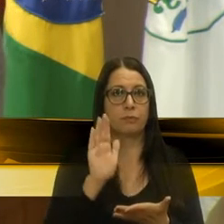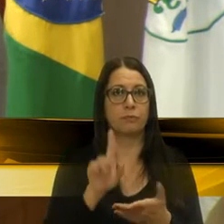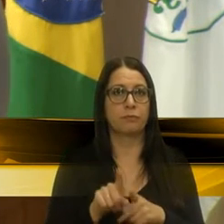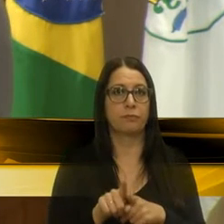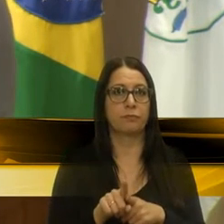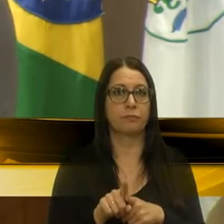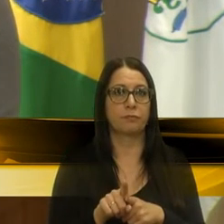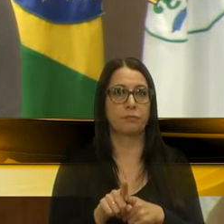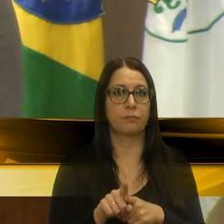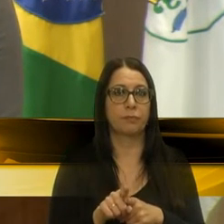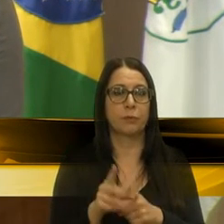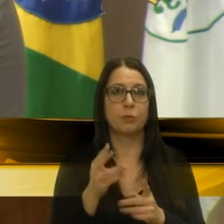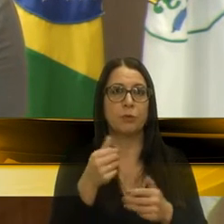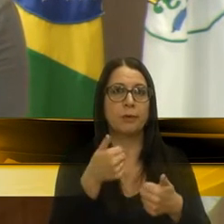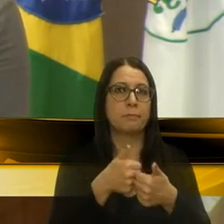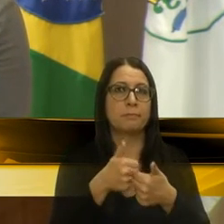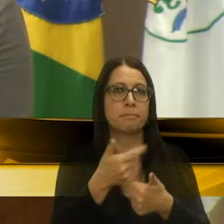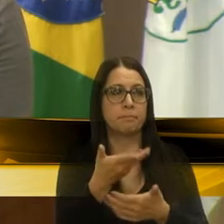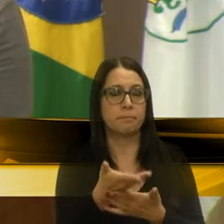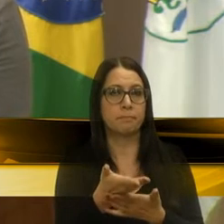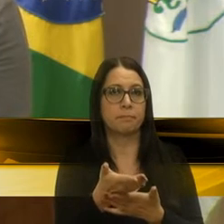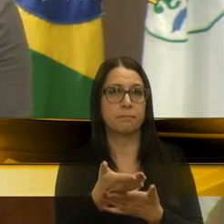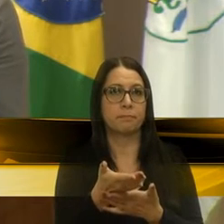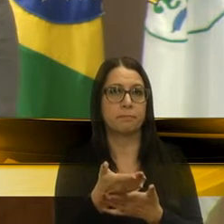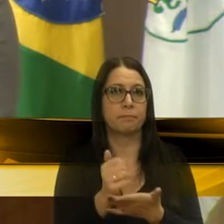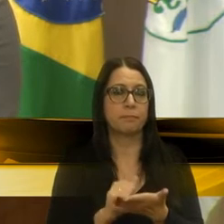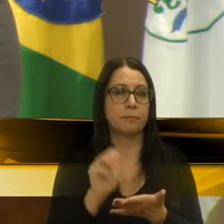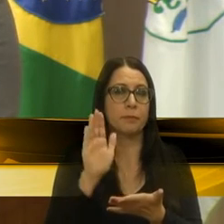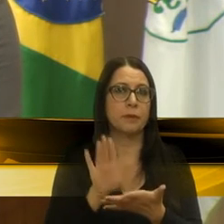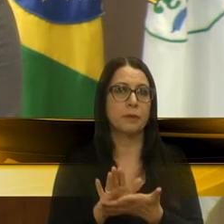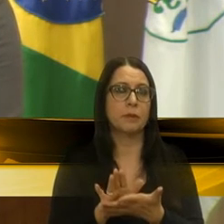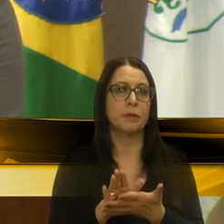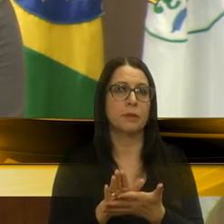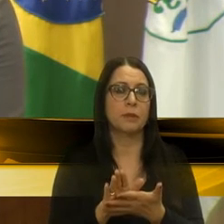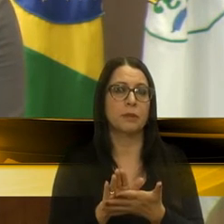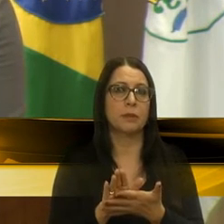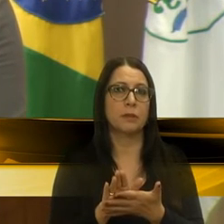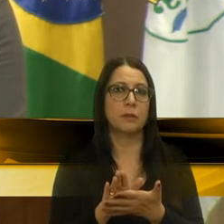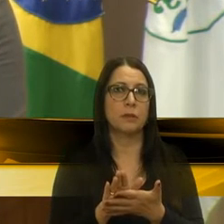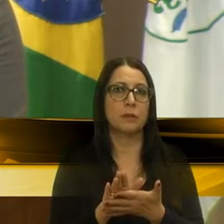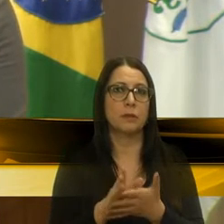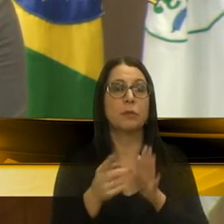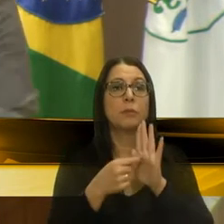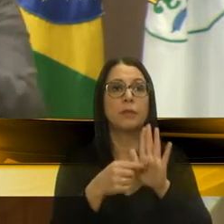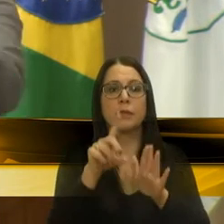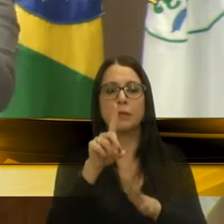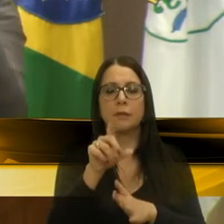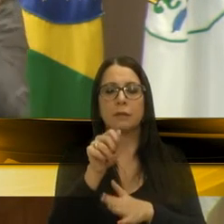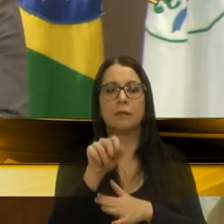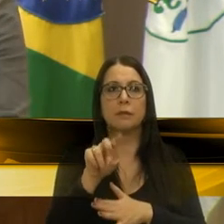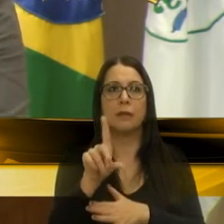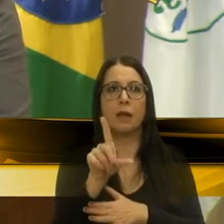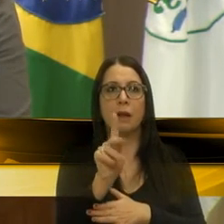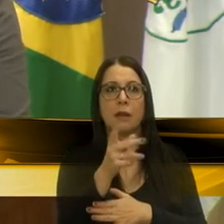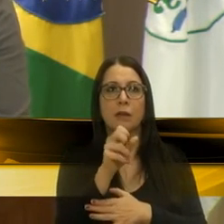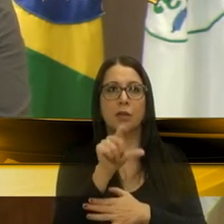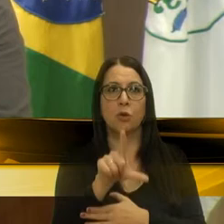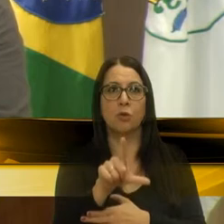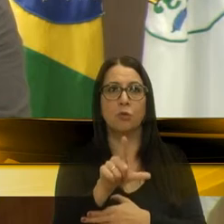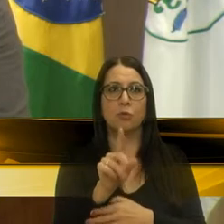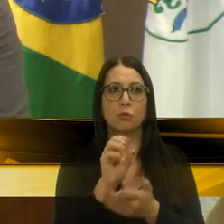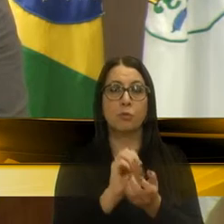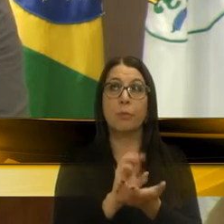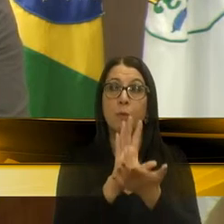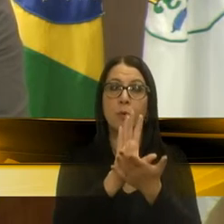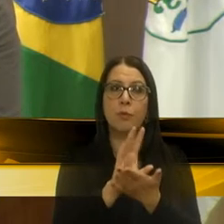inclusive, muito próximo da apresentação, né, do Dallagnol, daquele PowerPoint famoso lá,